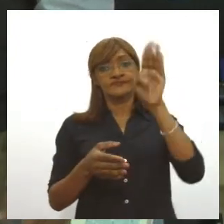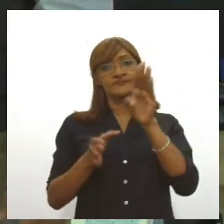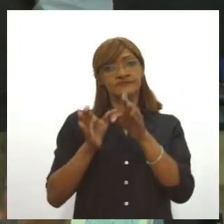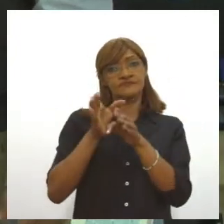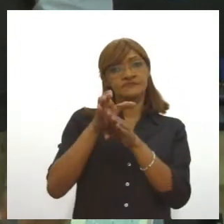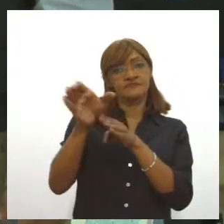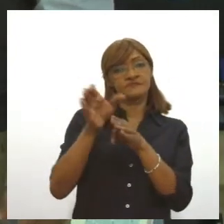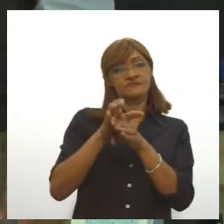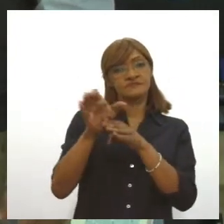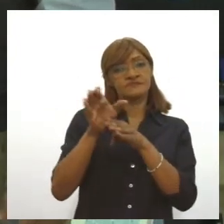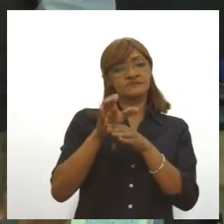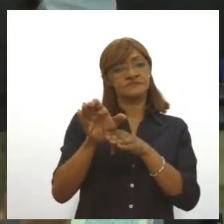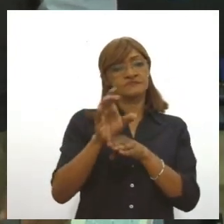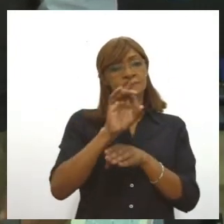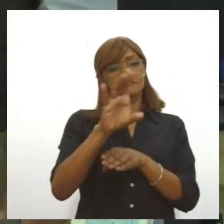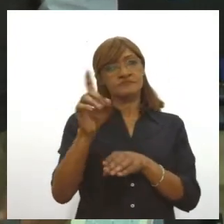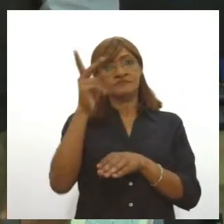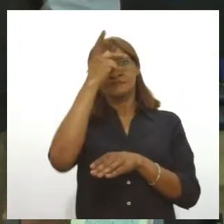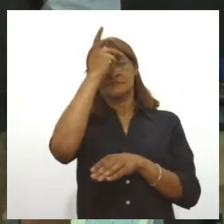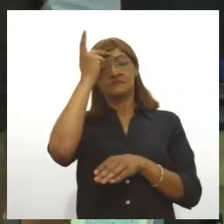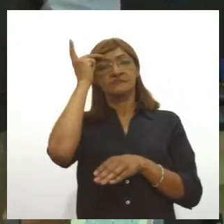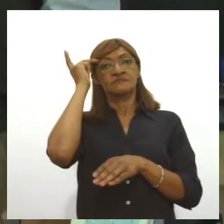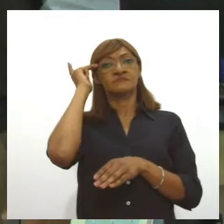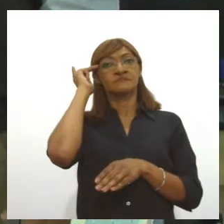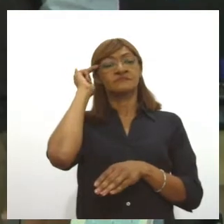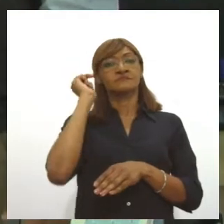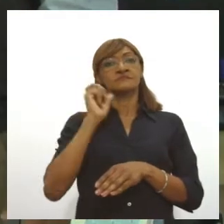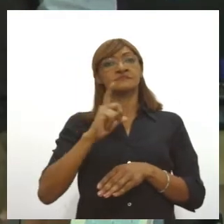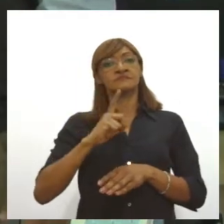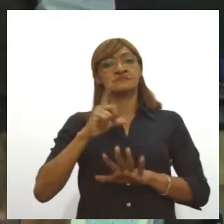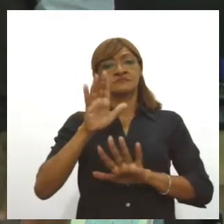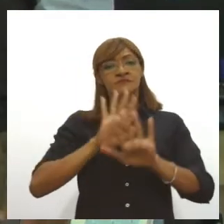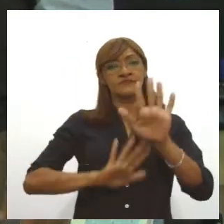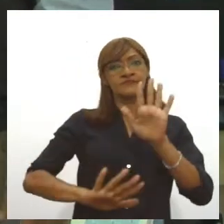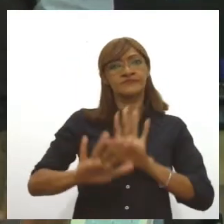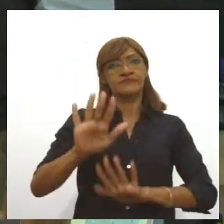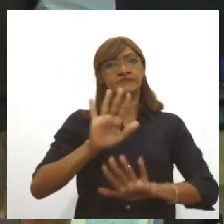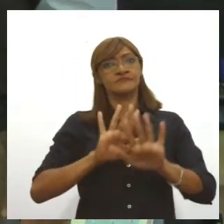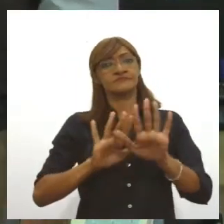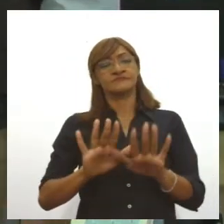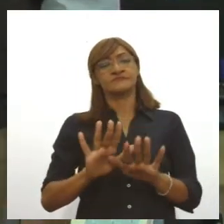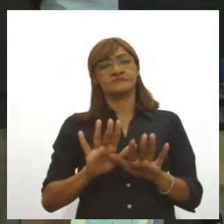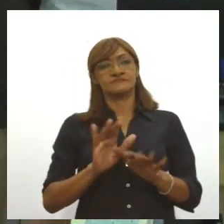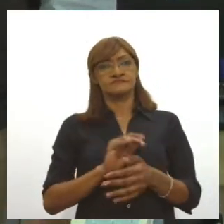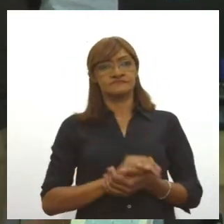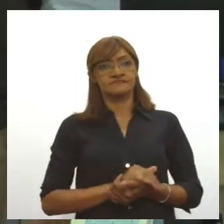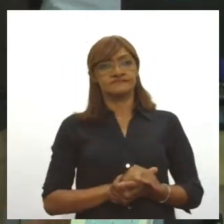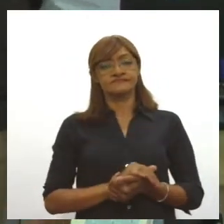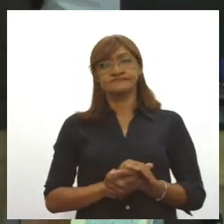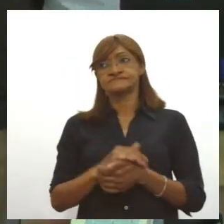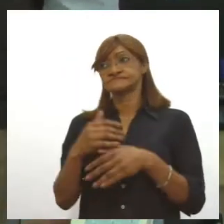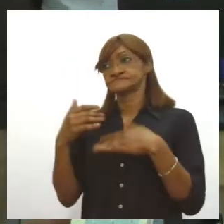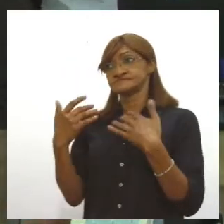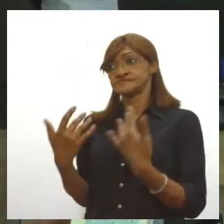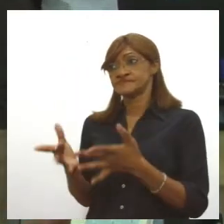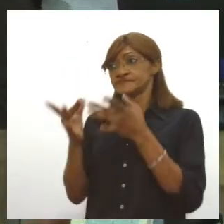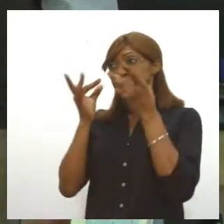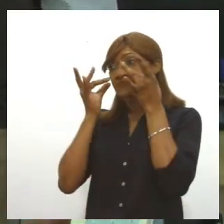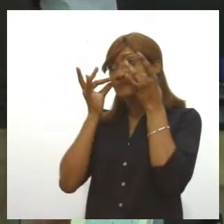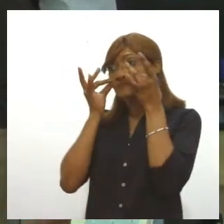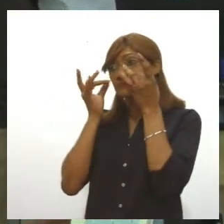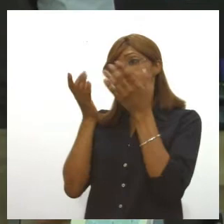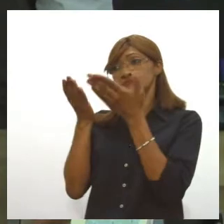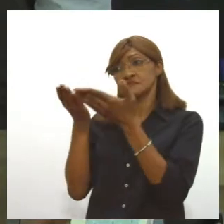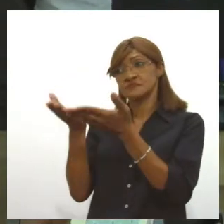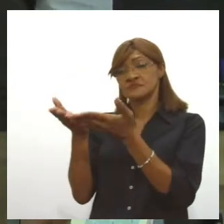a pessoa não acabe caindo aí, né, em um golpe ou seja enganado? Muita atenção, né, nos casos de